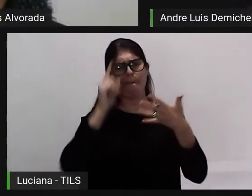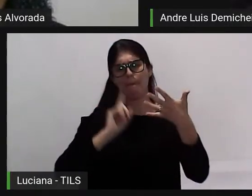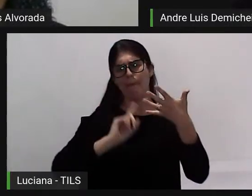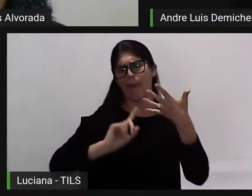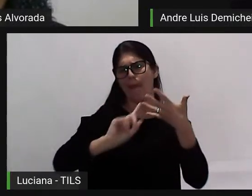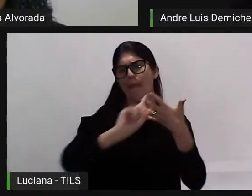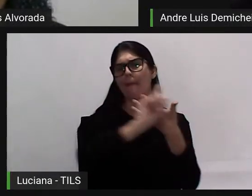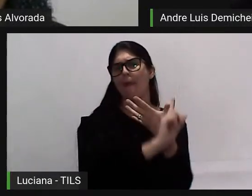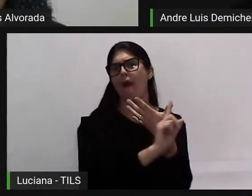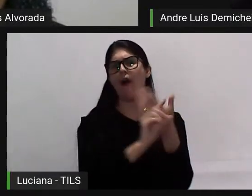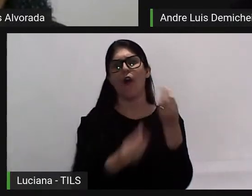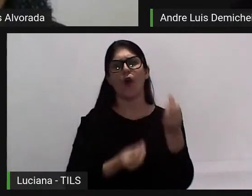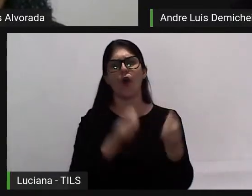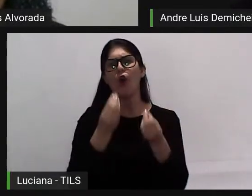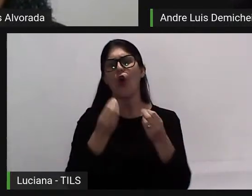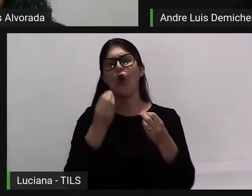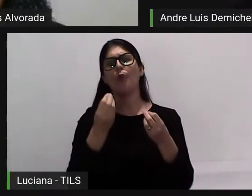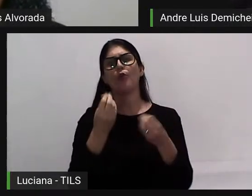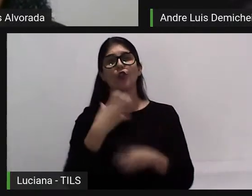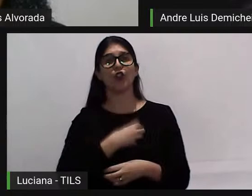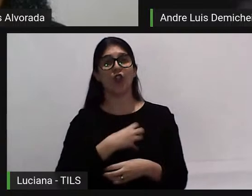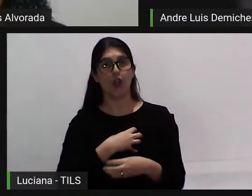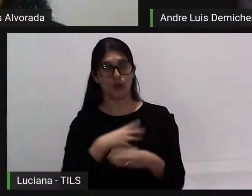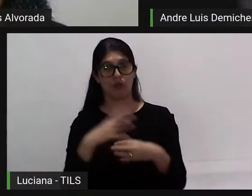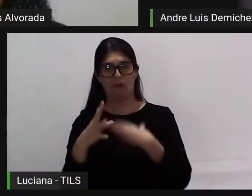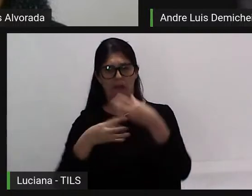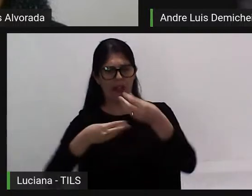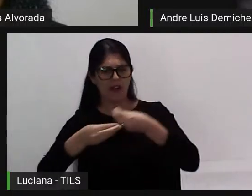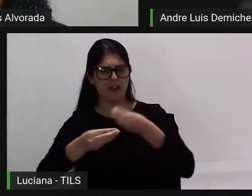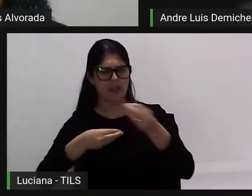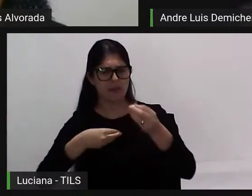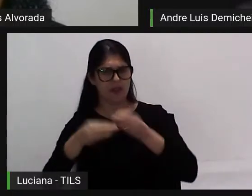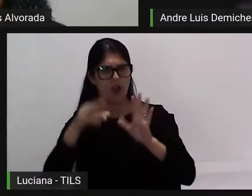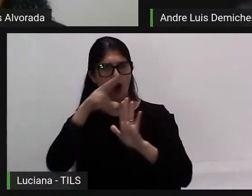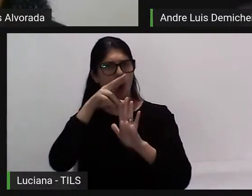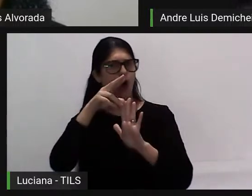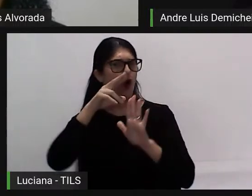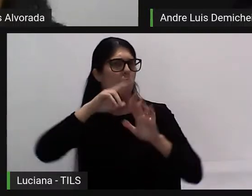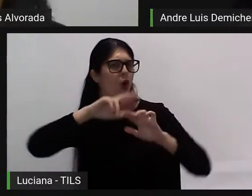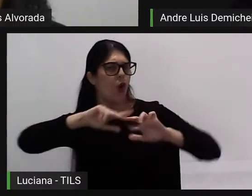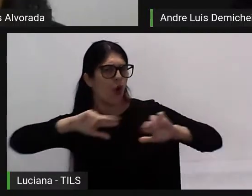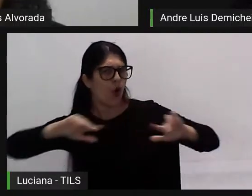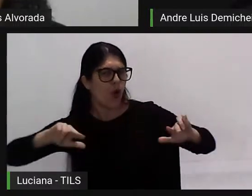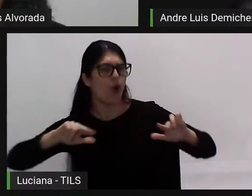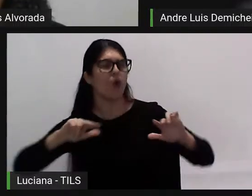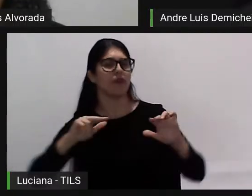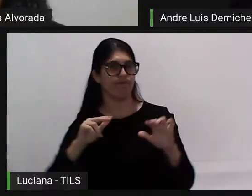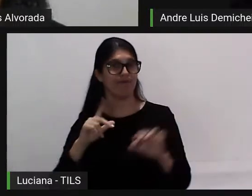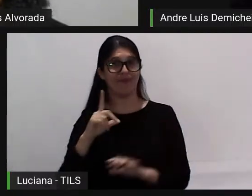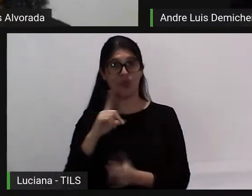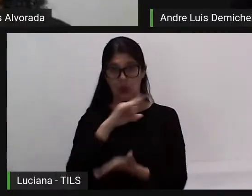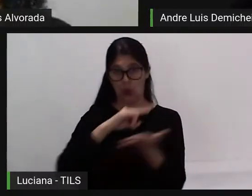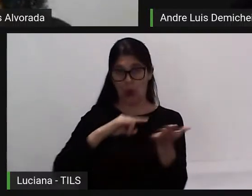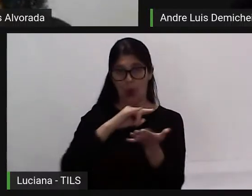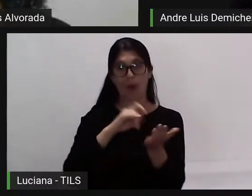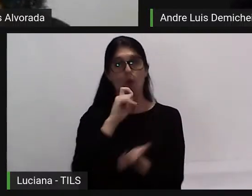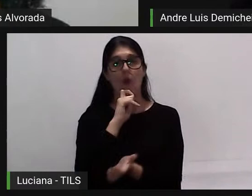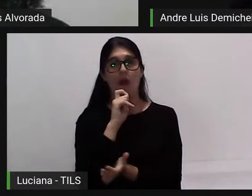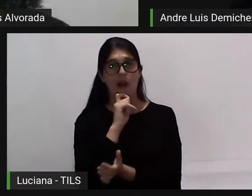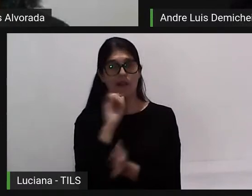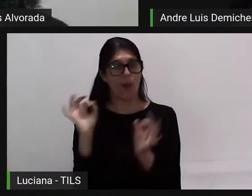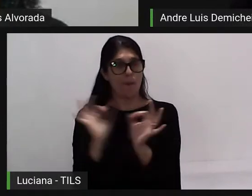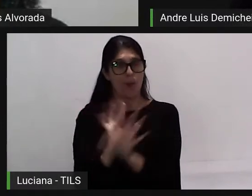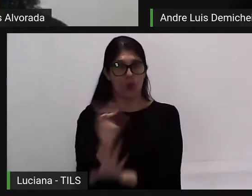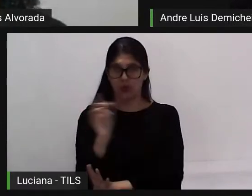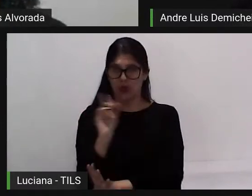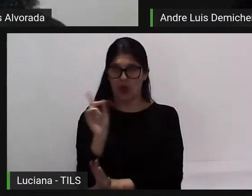entrega, né, flexibilizando algumas questões. Esse documento vai ser finalizado essa semana, vai para o CONCAMP,